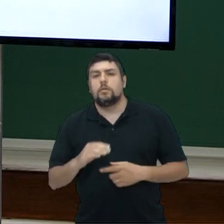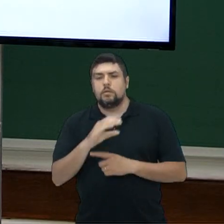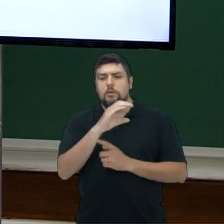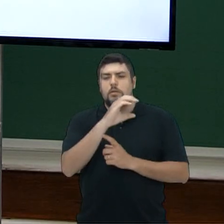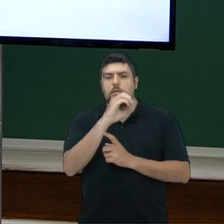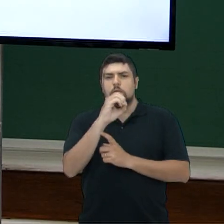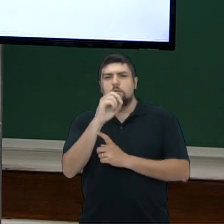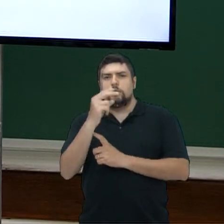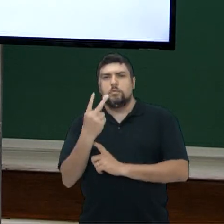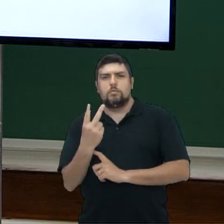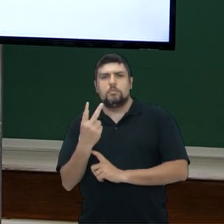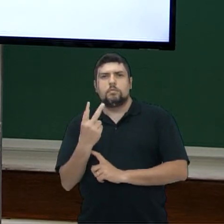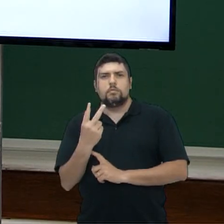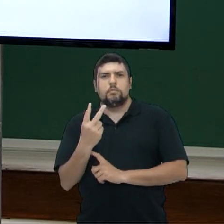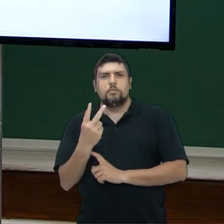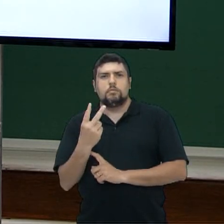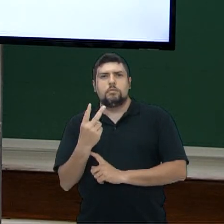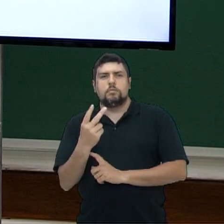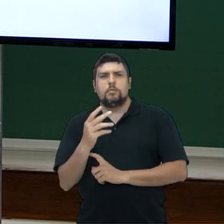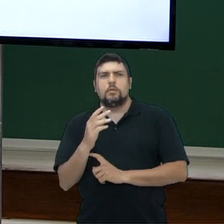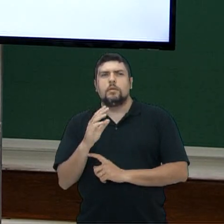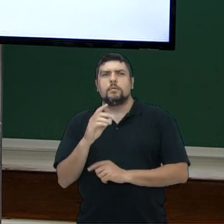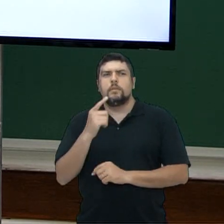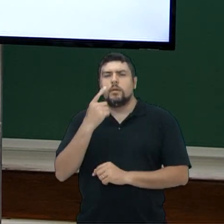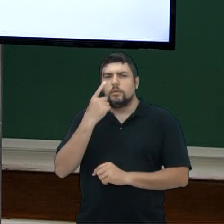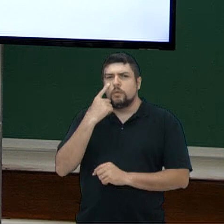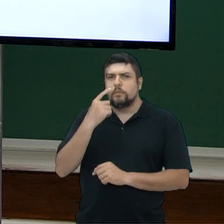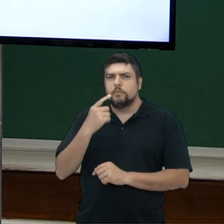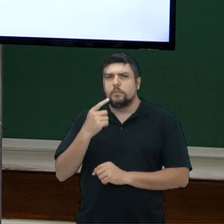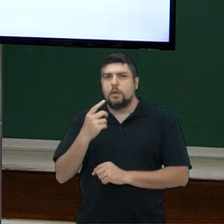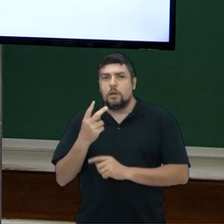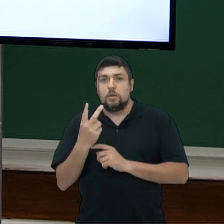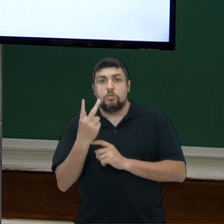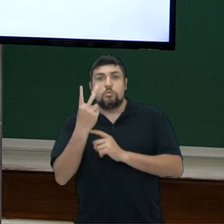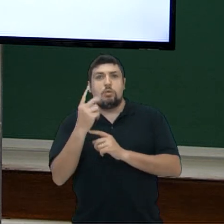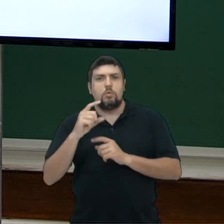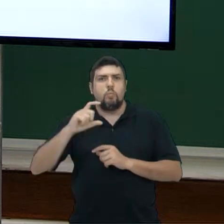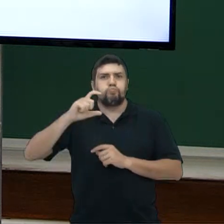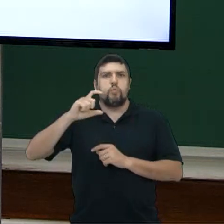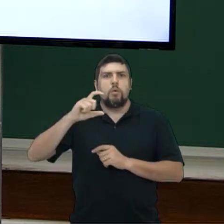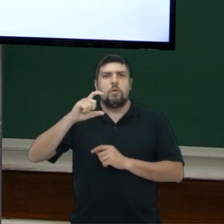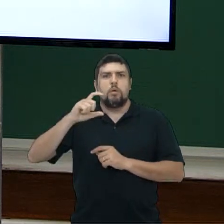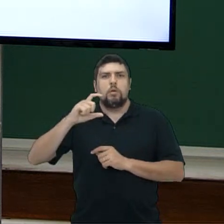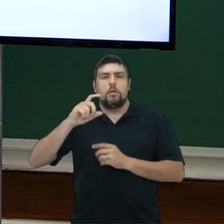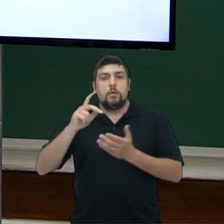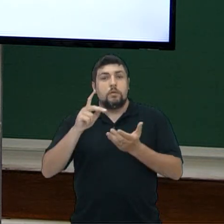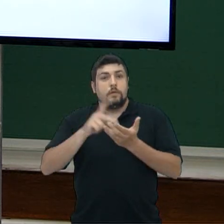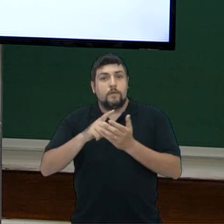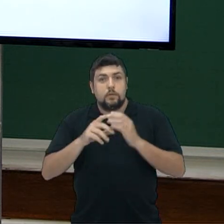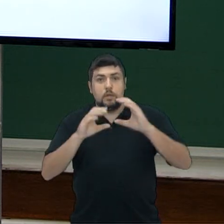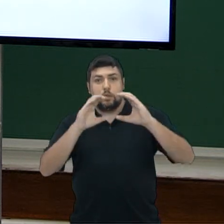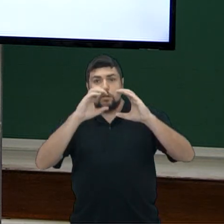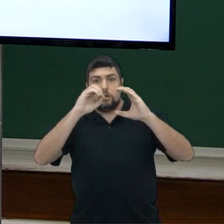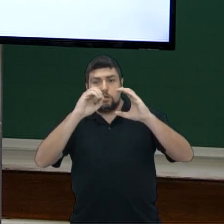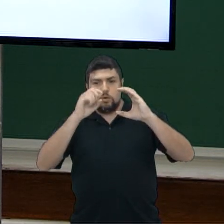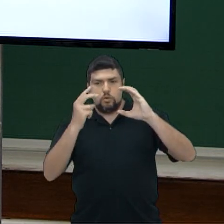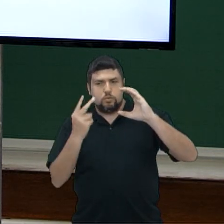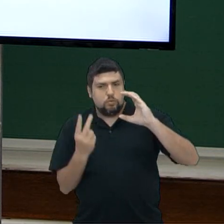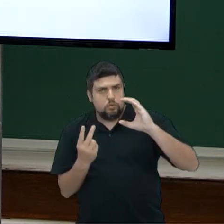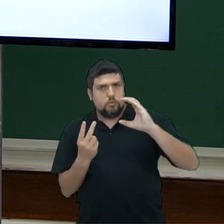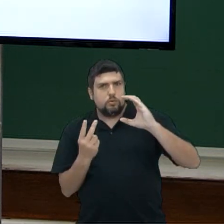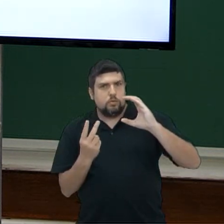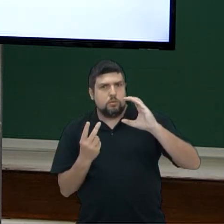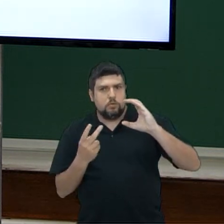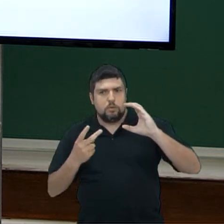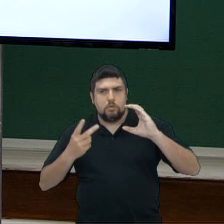CO2. Só esqueci um detalhe, né? Esse 2 ali em cima, ele está embaixo, na verdade, né? Eu acabei esquecendo de colocar